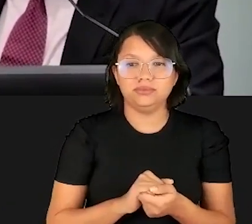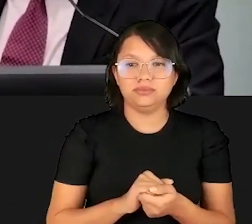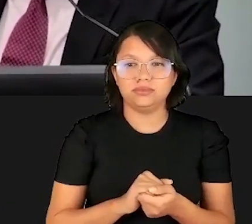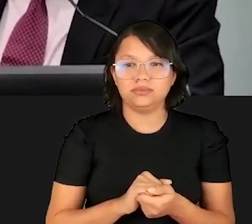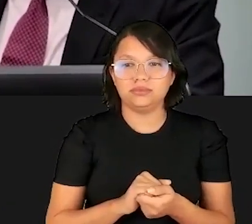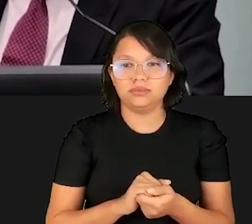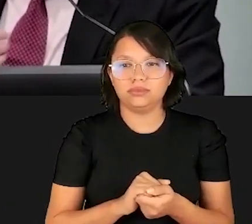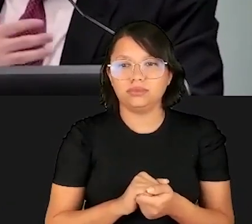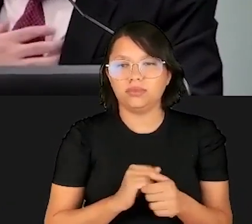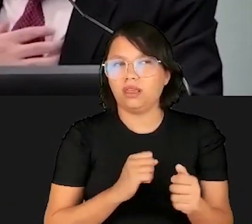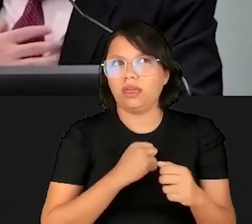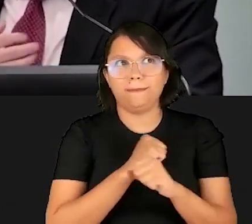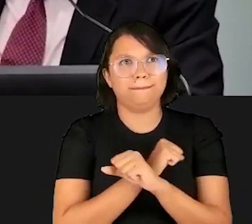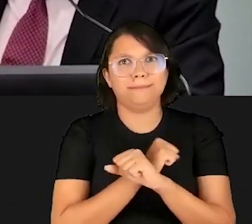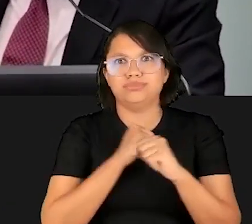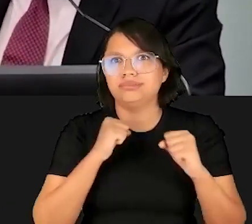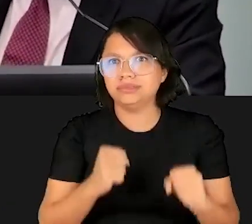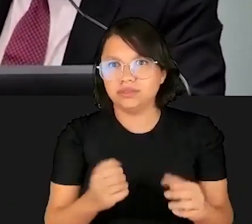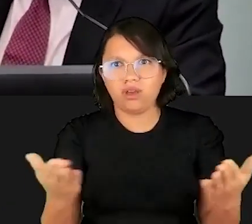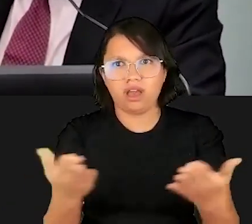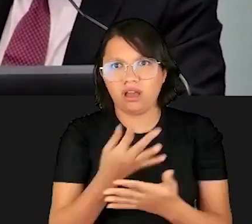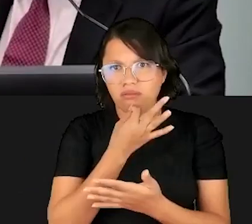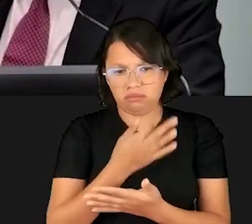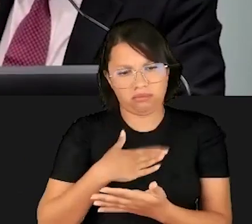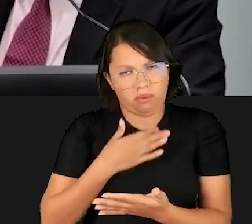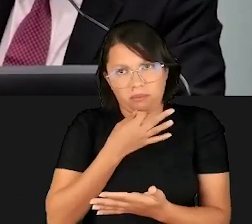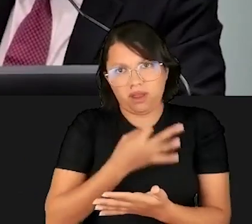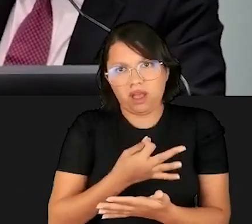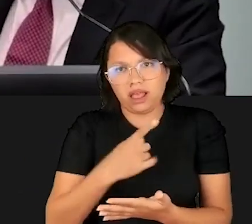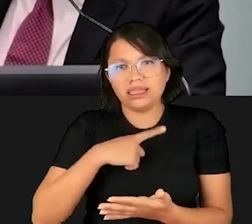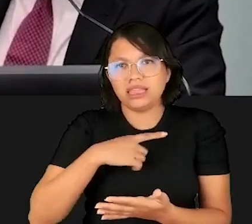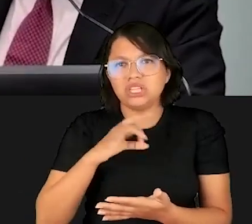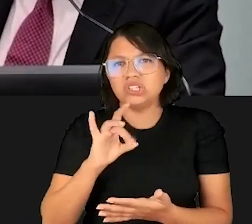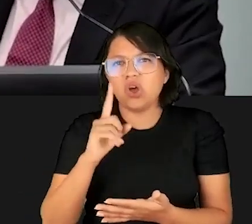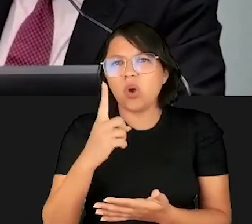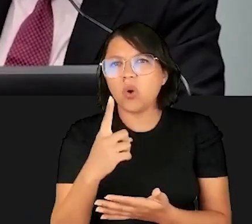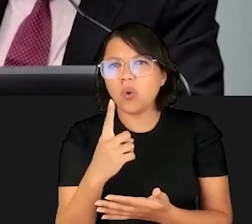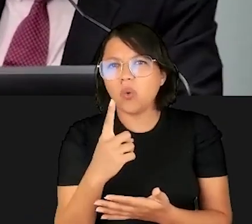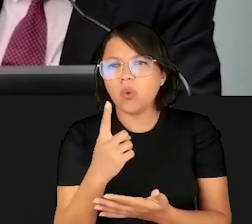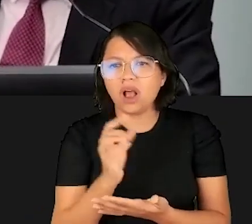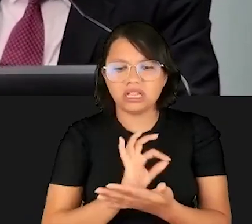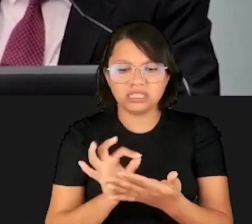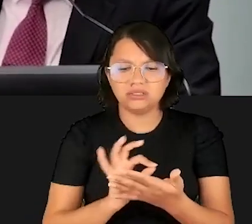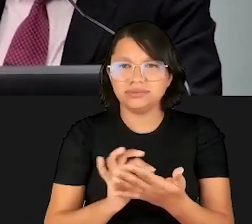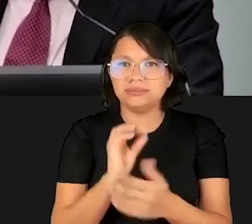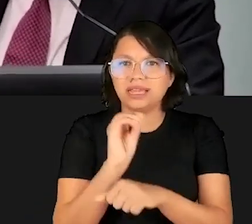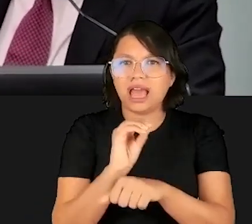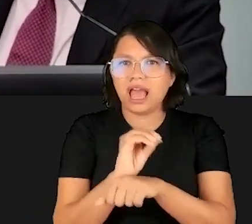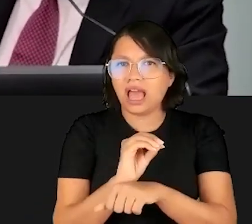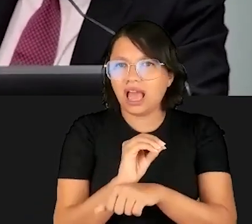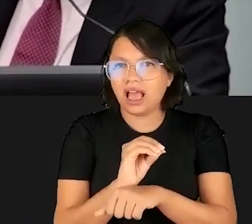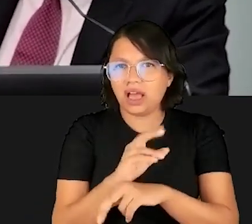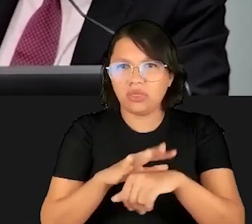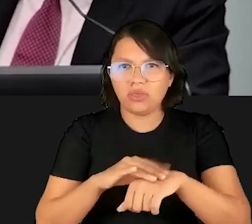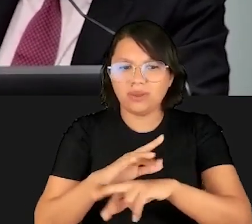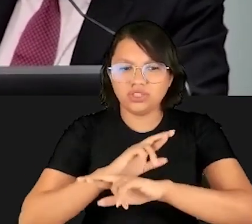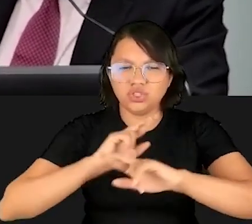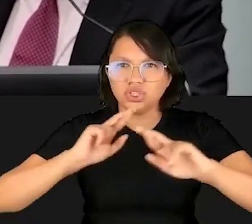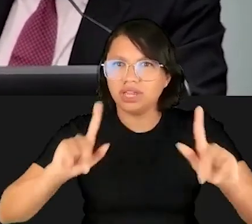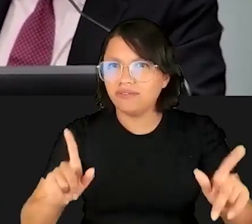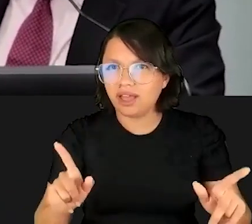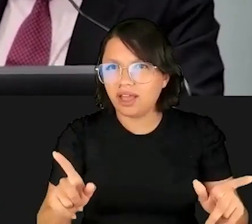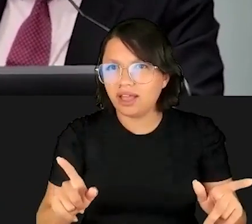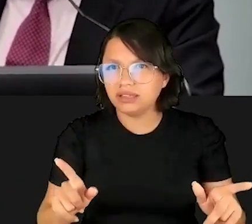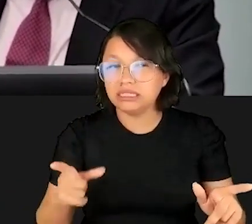mais possível, na minha opinião, que você tenha só uma rúbrica para tratar doenças que são muito diferentes e que têm tratamentos muito,